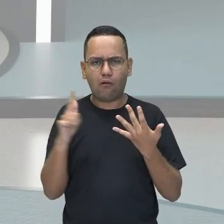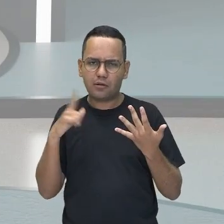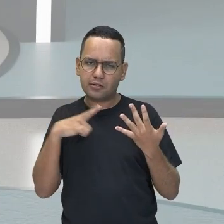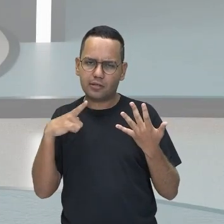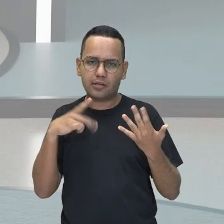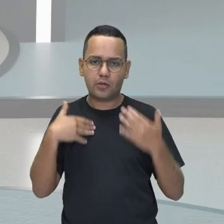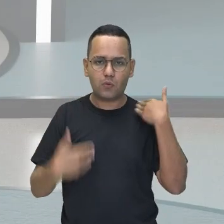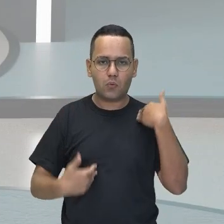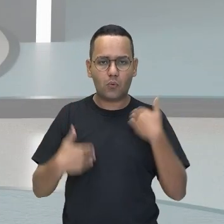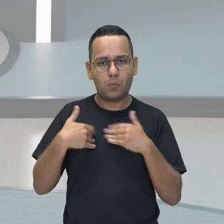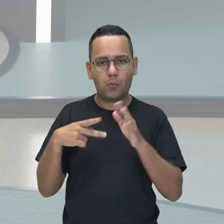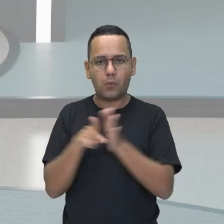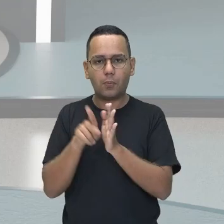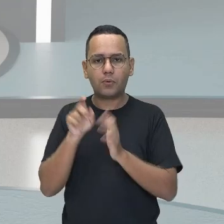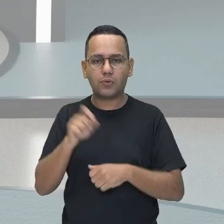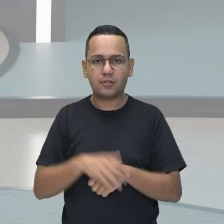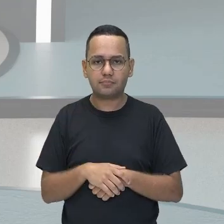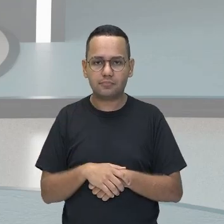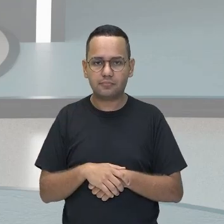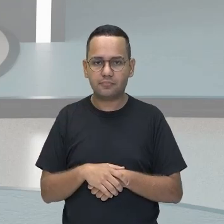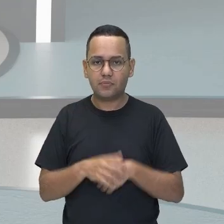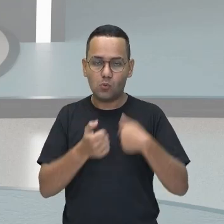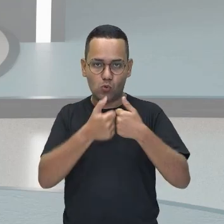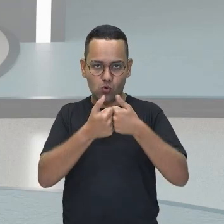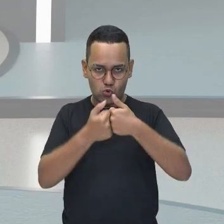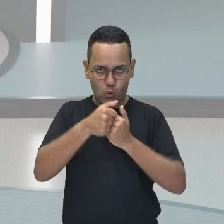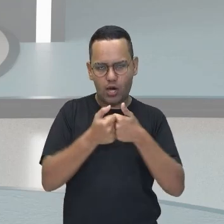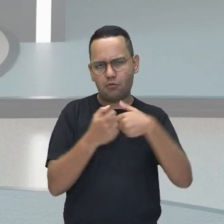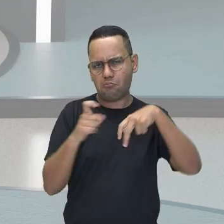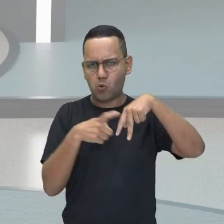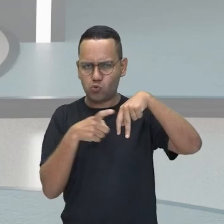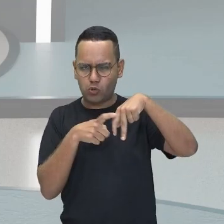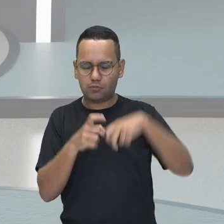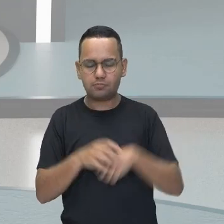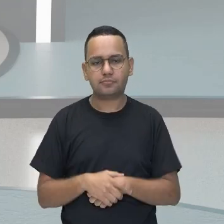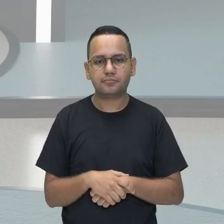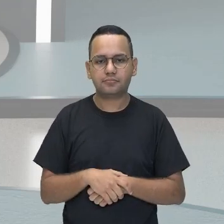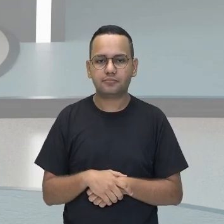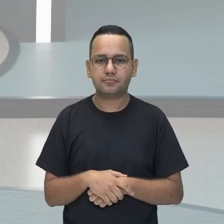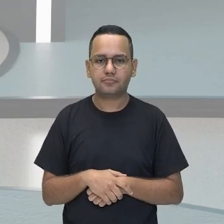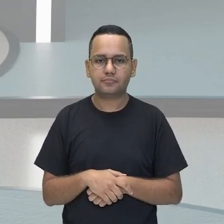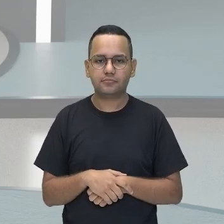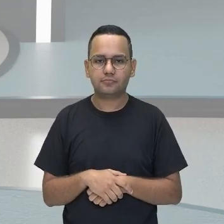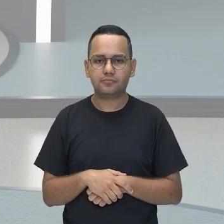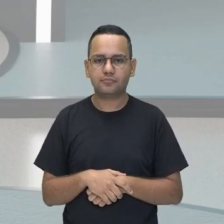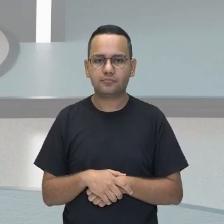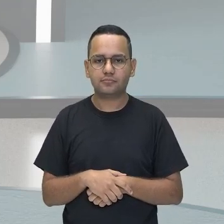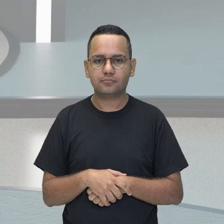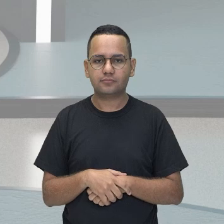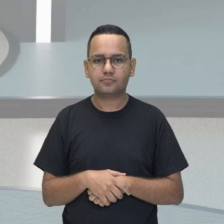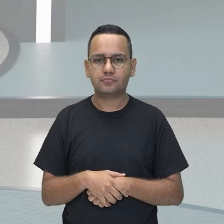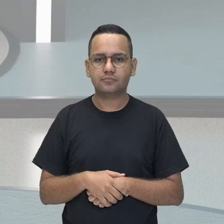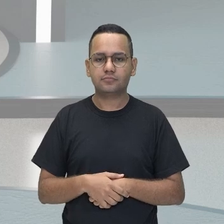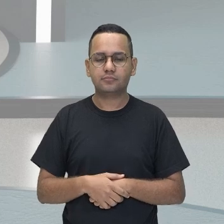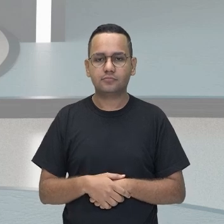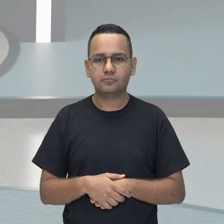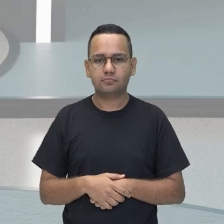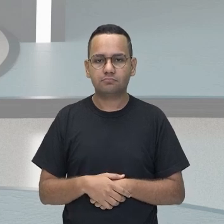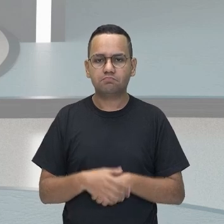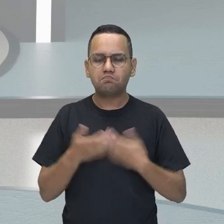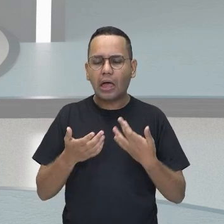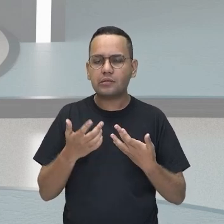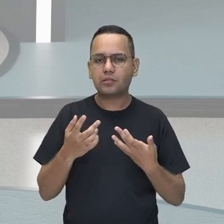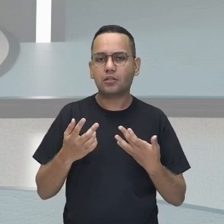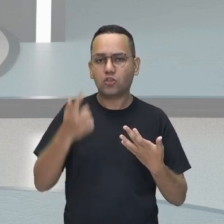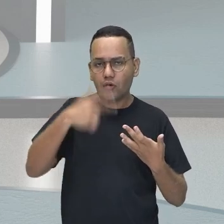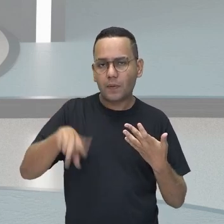a gente começa relembrando dos desvios que aparecem nos joelhos, olha só. E aí, para a gente conseguir relembrar